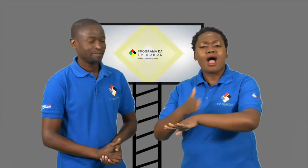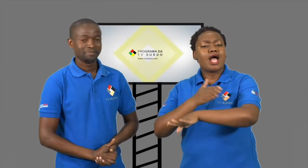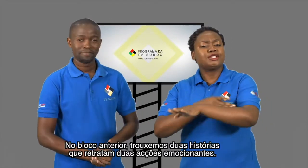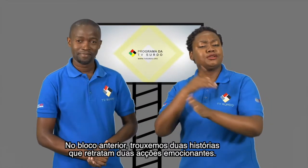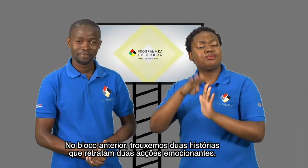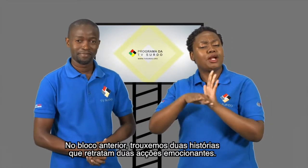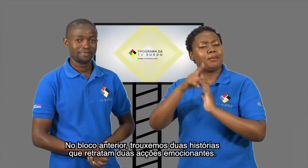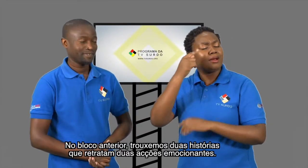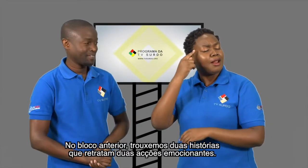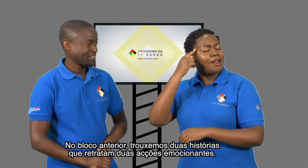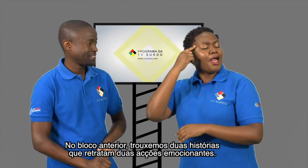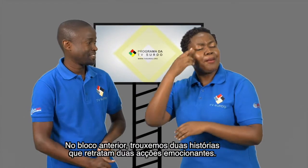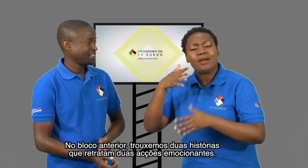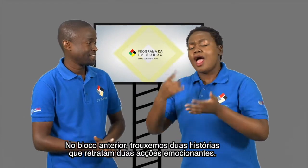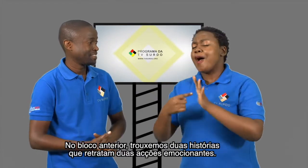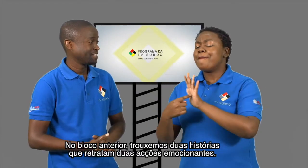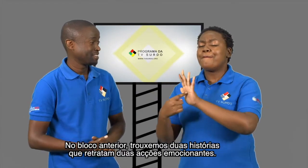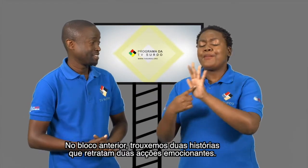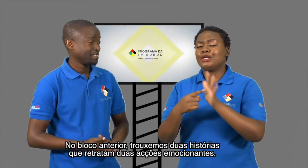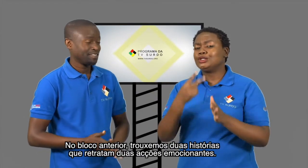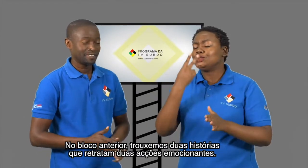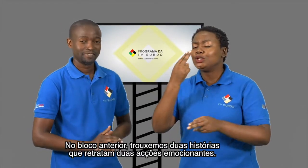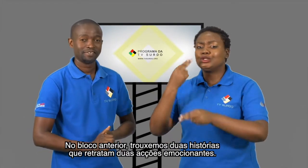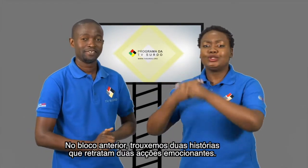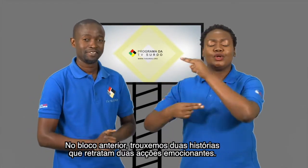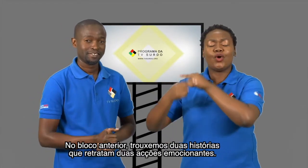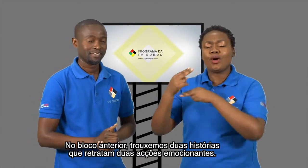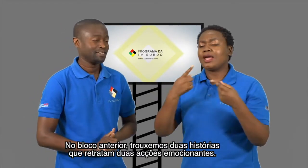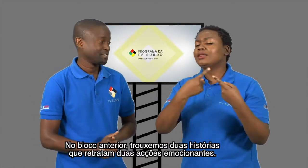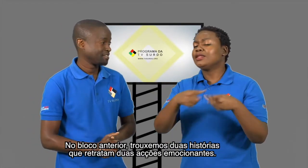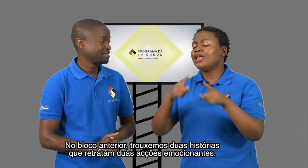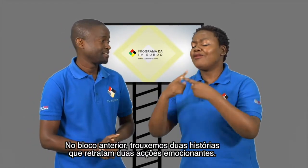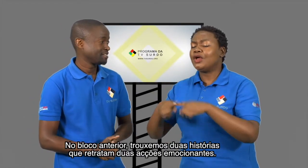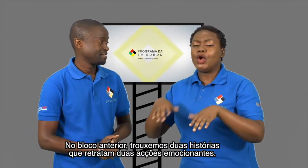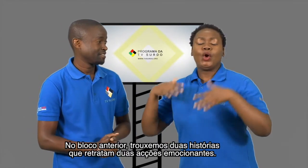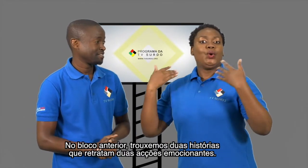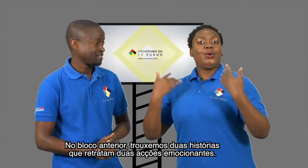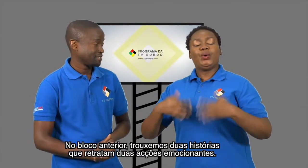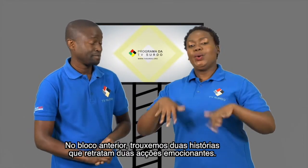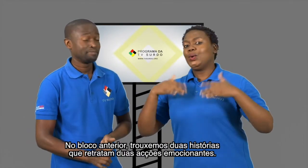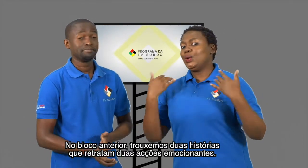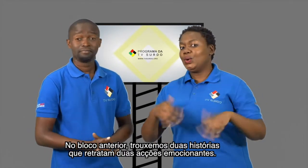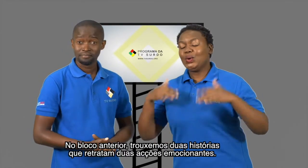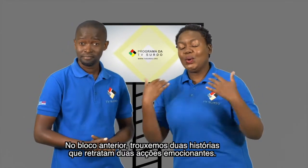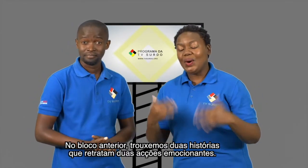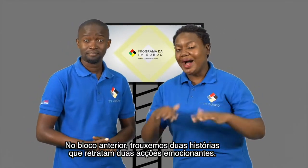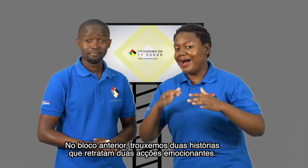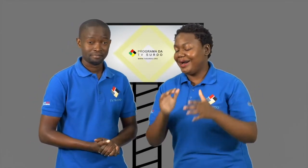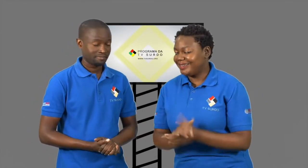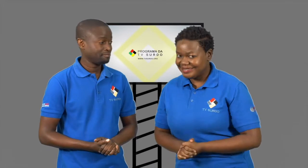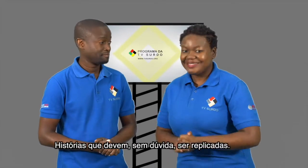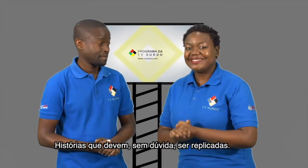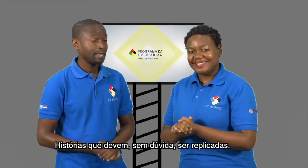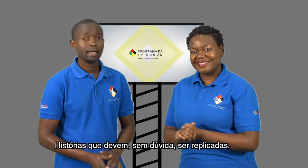No bloco anterior, trouxemos duas histórias que retratam duas ações emocionantes.